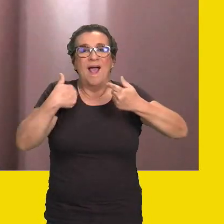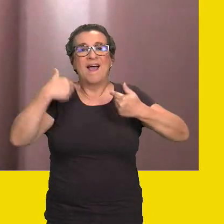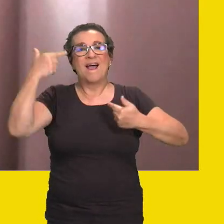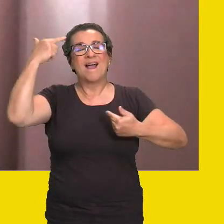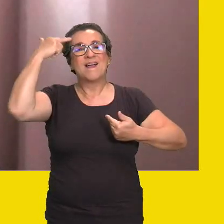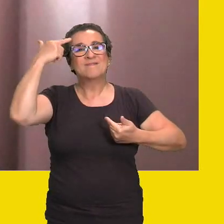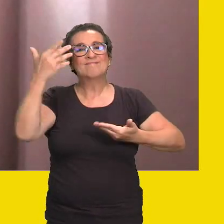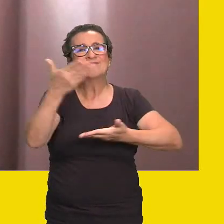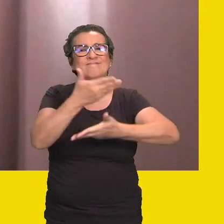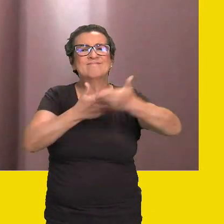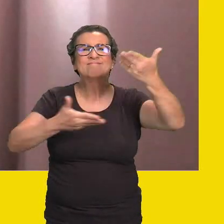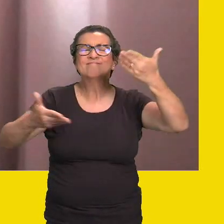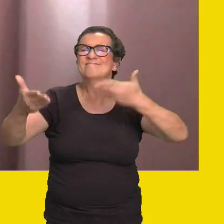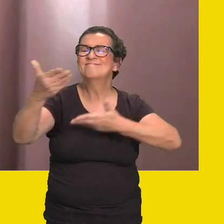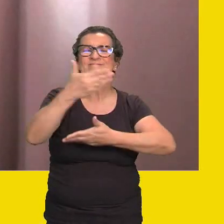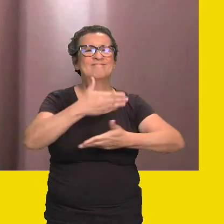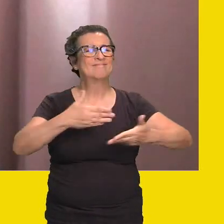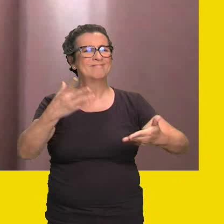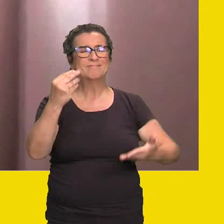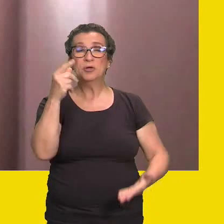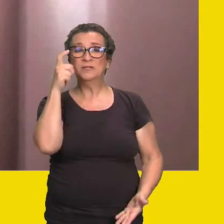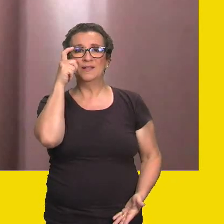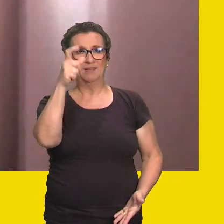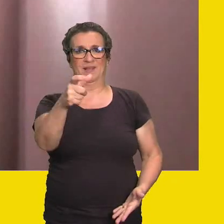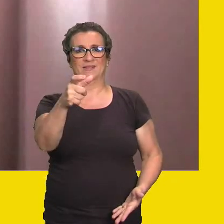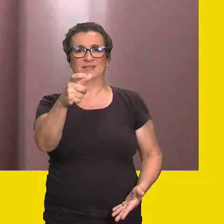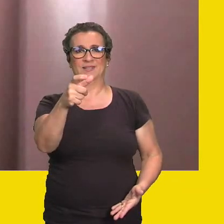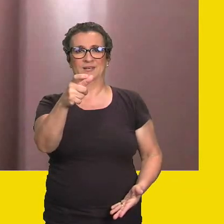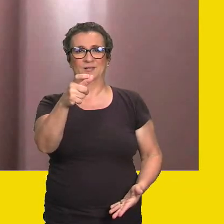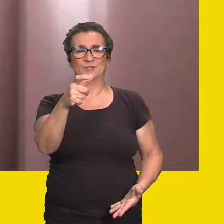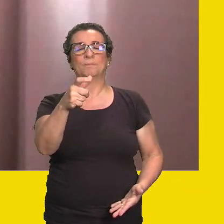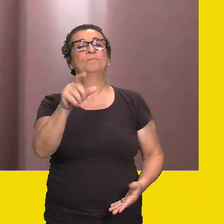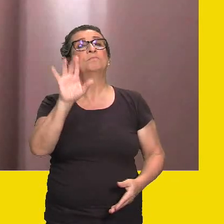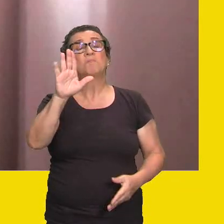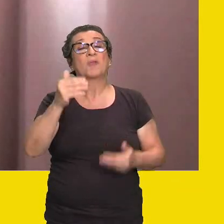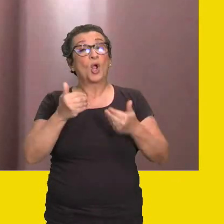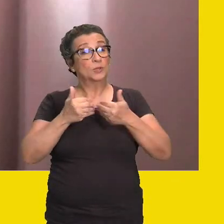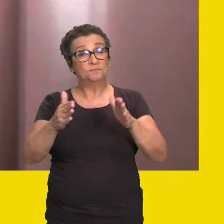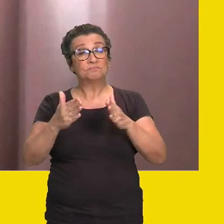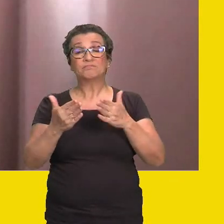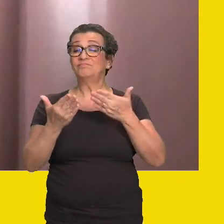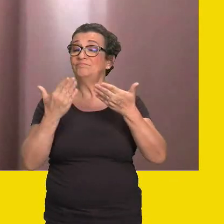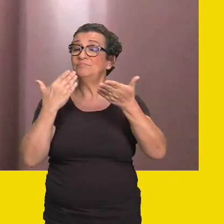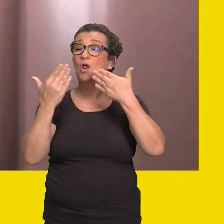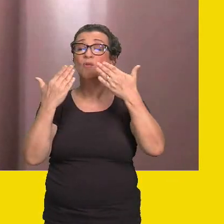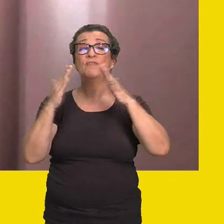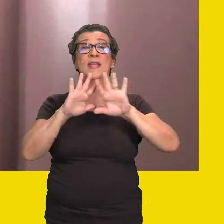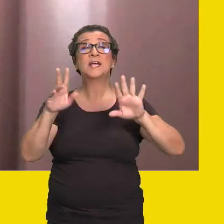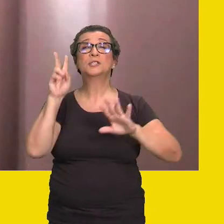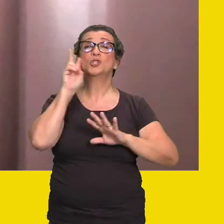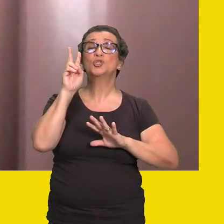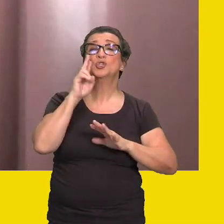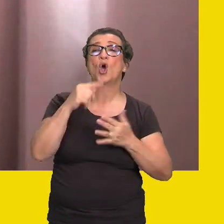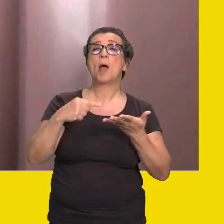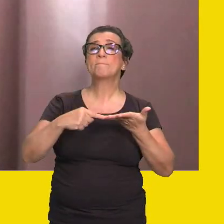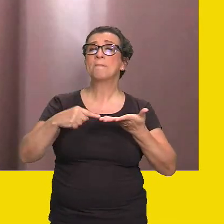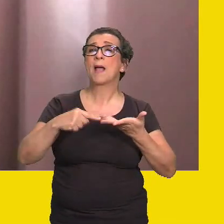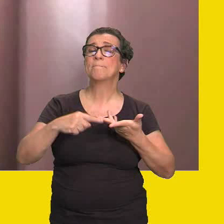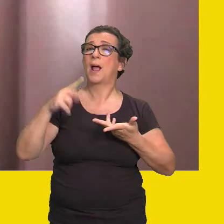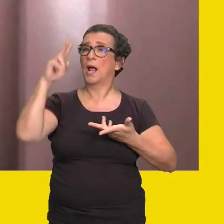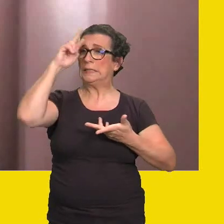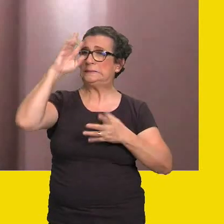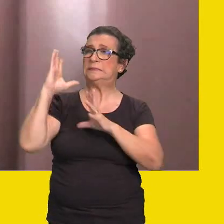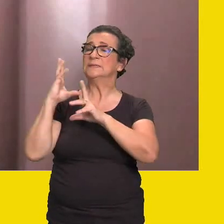E, assim, foi muito, muito interessante, porque a gente começou a conversar sobre essas histórias, sobre essas memórias,